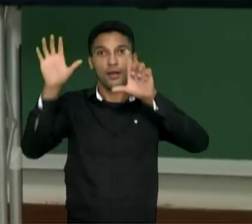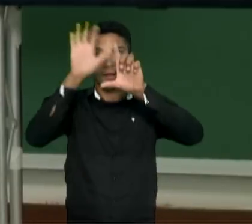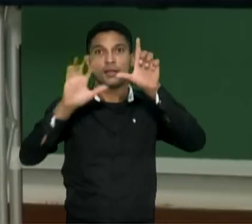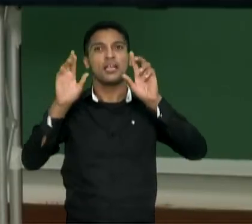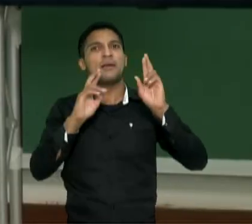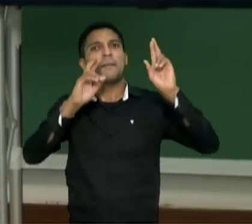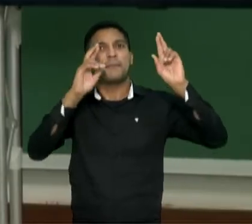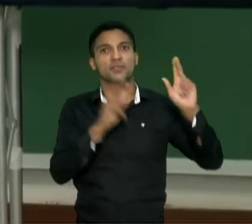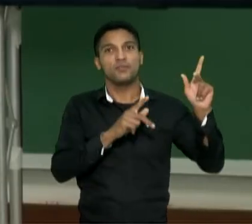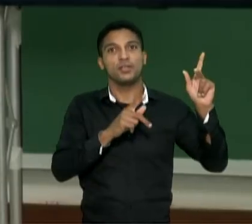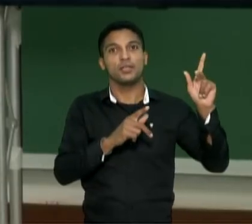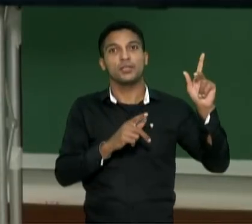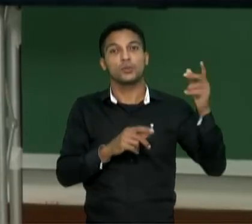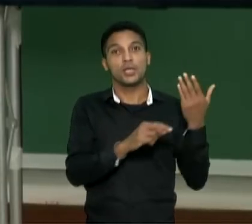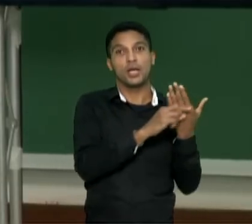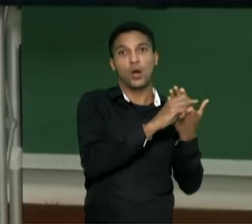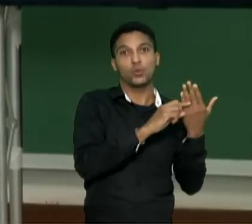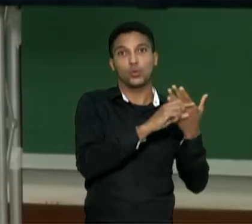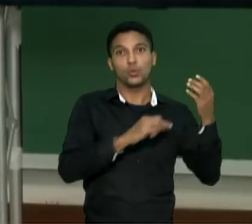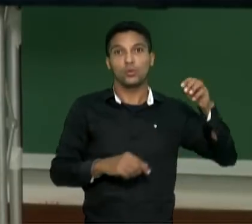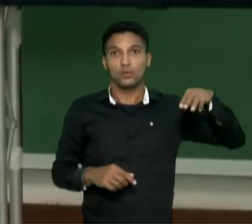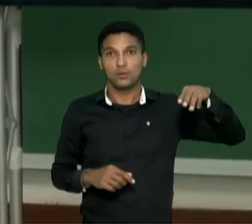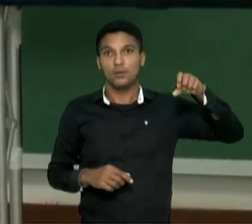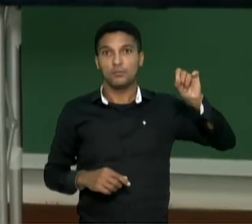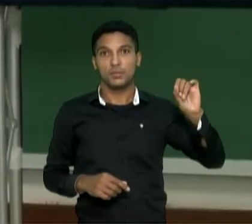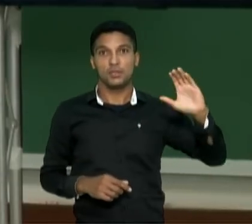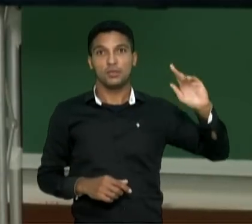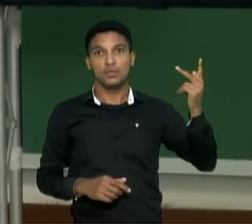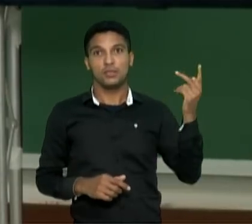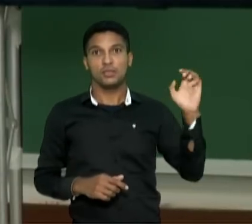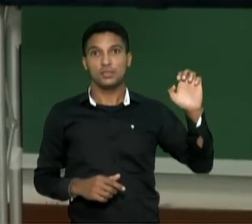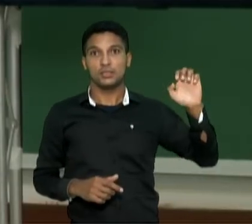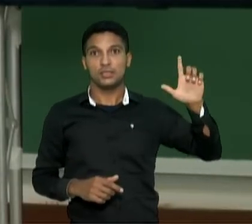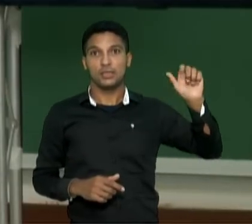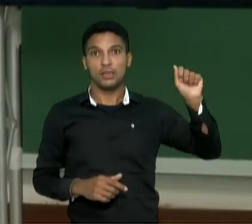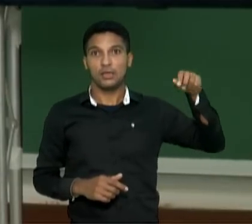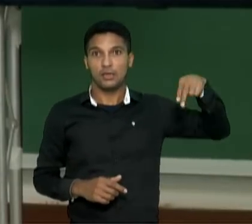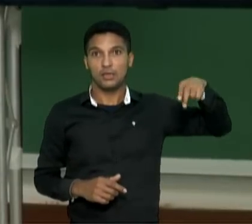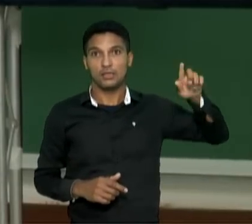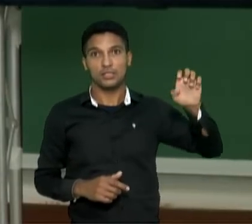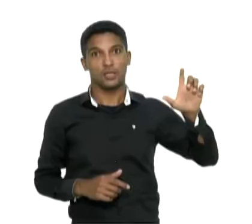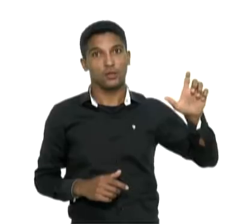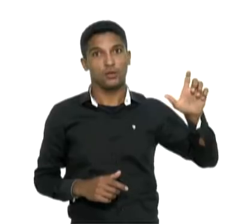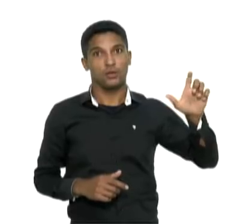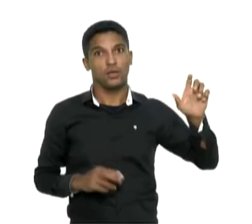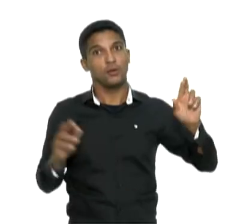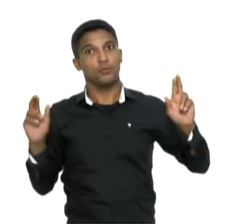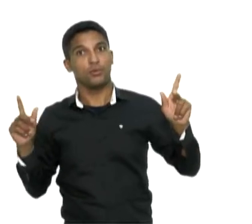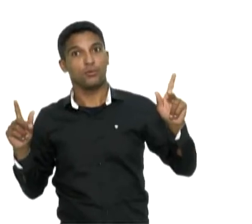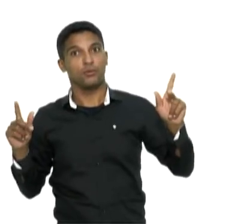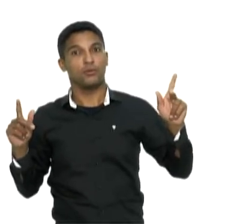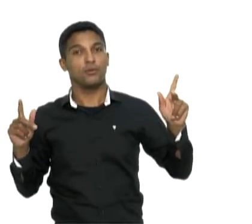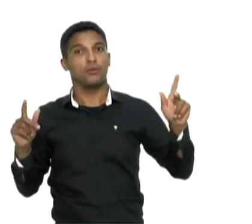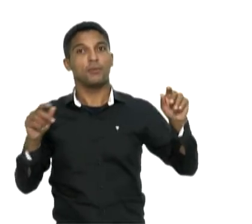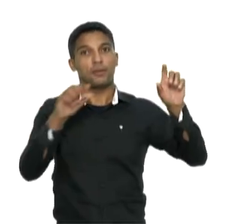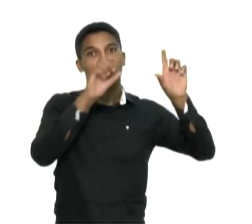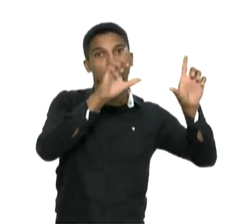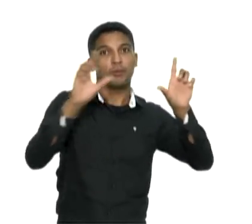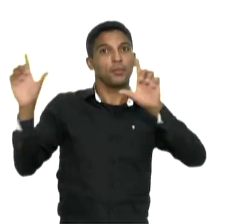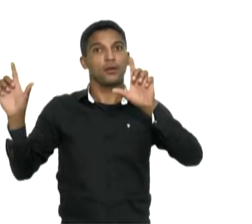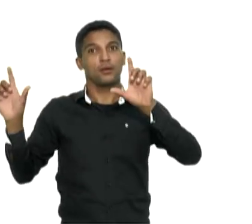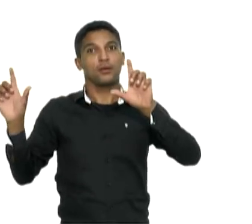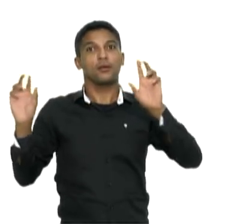do Michelangelo, apesar de ser o mesmo tema, os dois são do Davi, e quando ele vai atirar pedra no